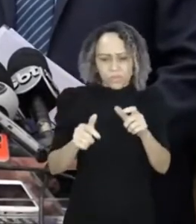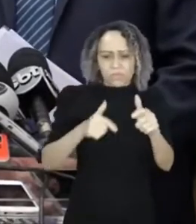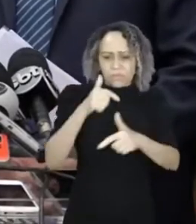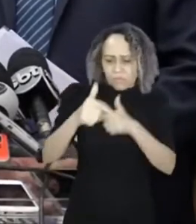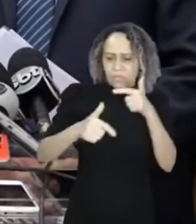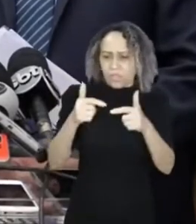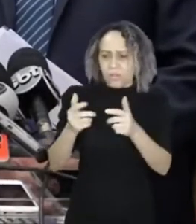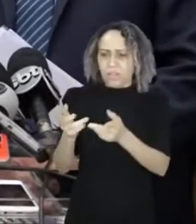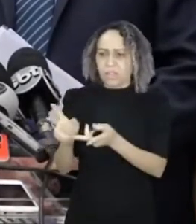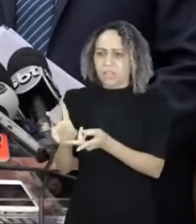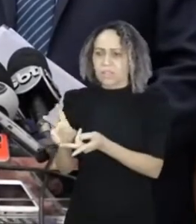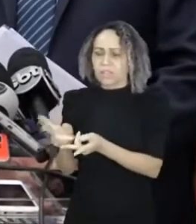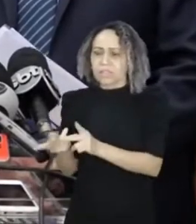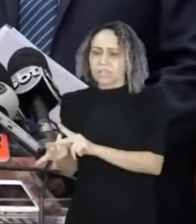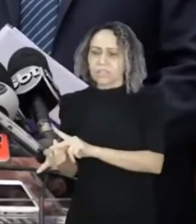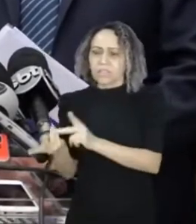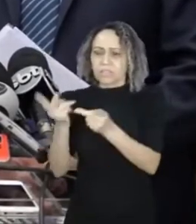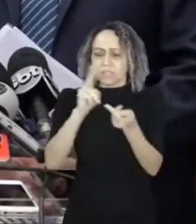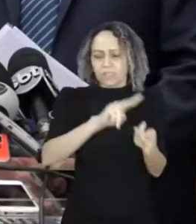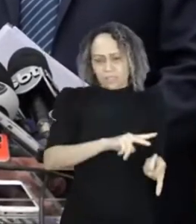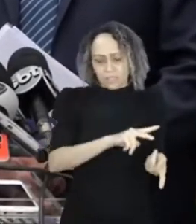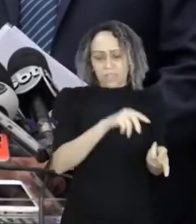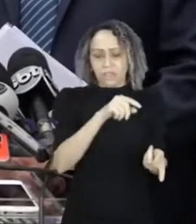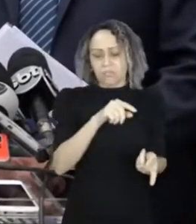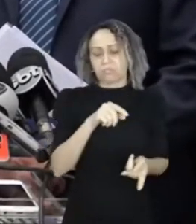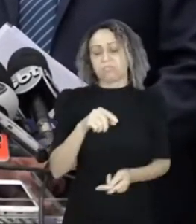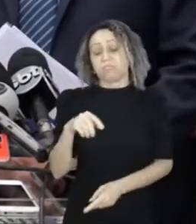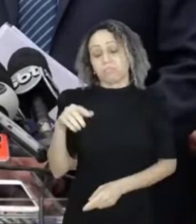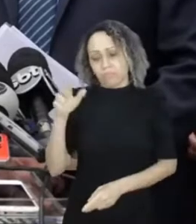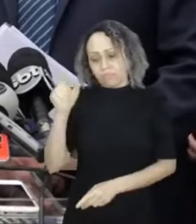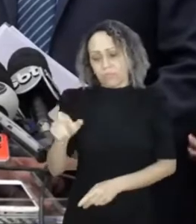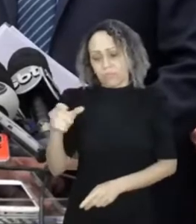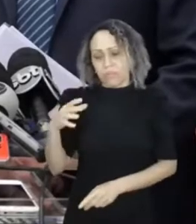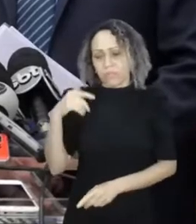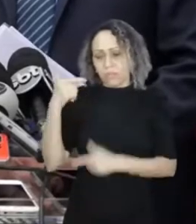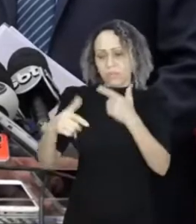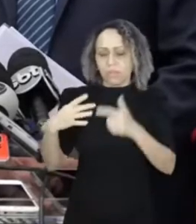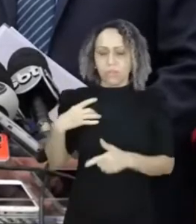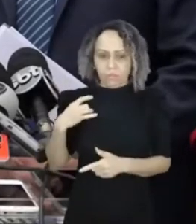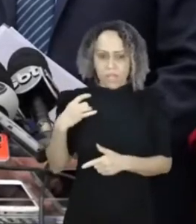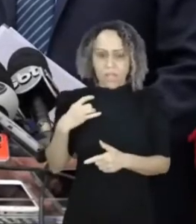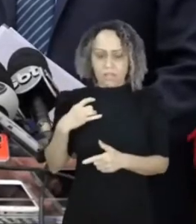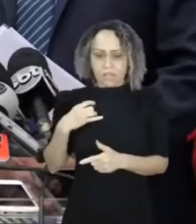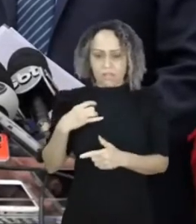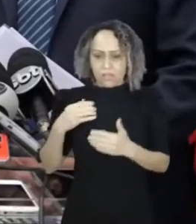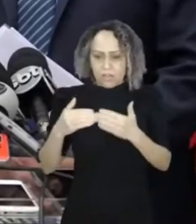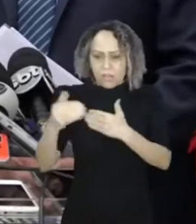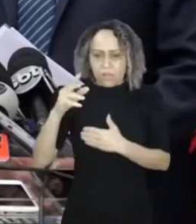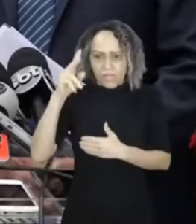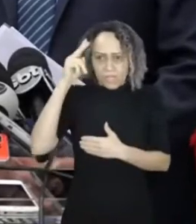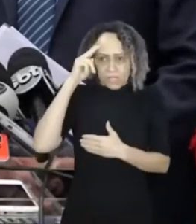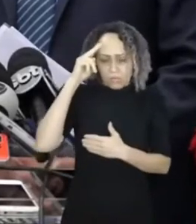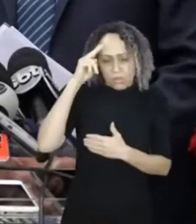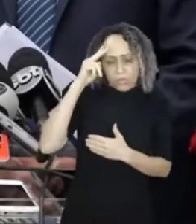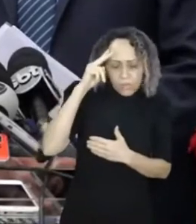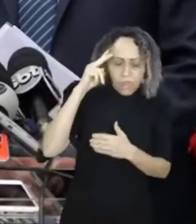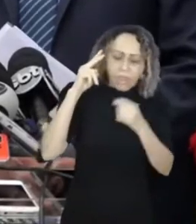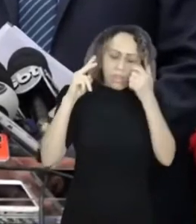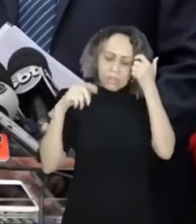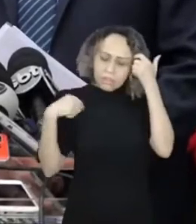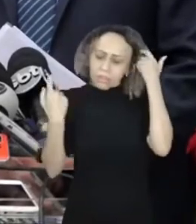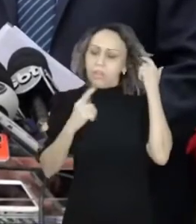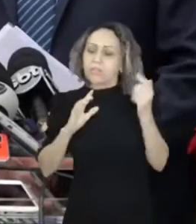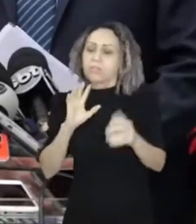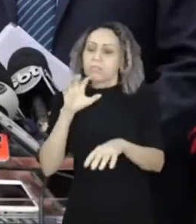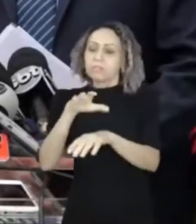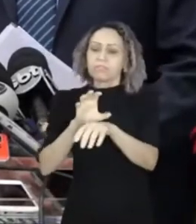voluntárias. Então, a ideia é que a partir de segunda-feira a gente já comece a ocupar o espaço. Não com toda a equipe formada, mas já